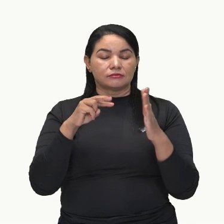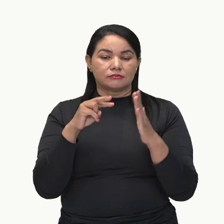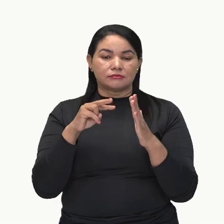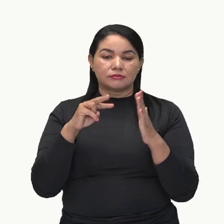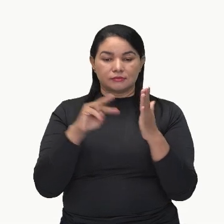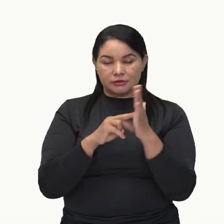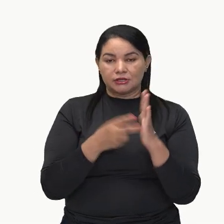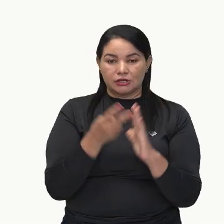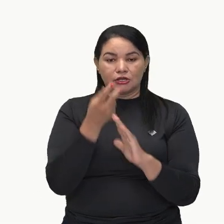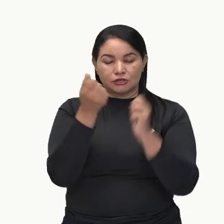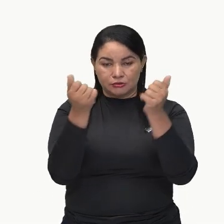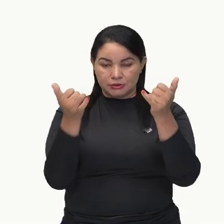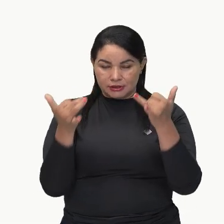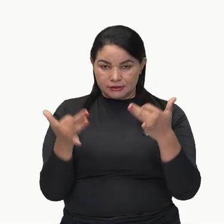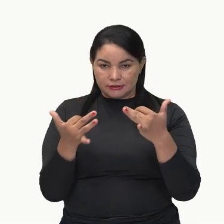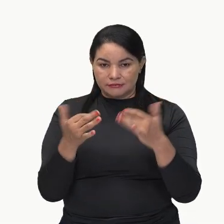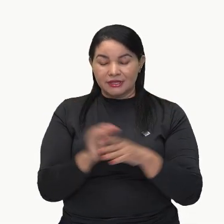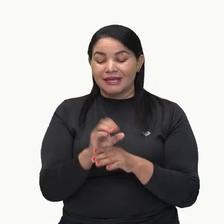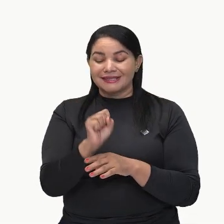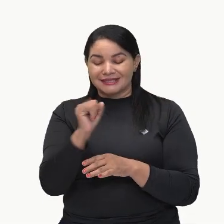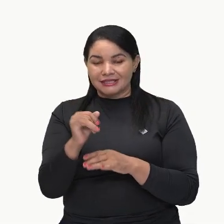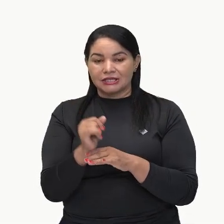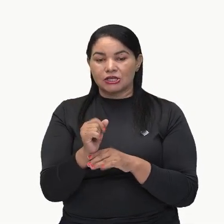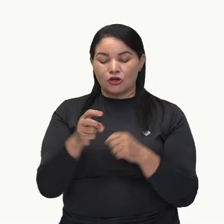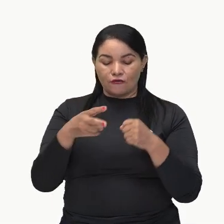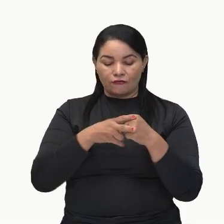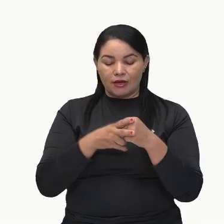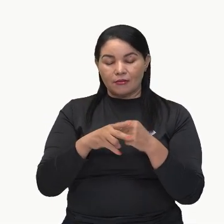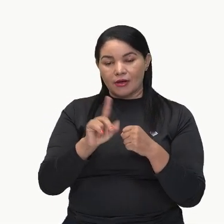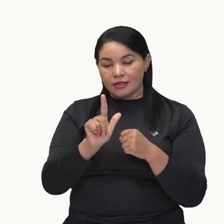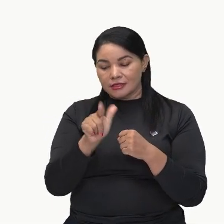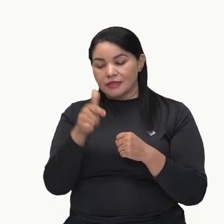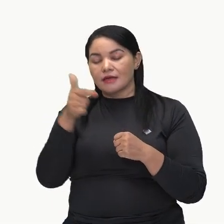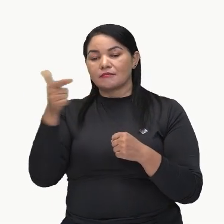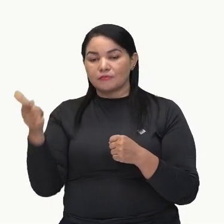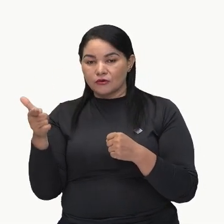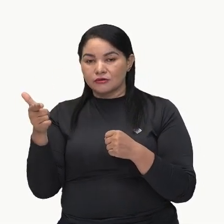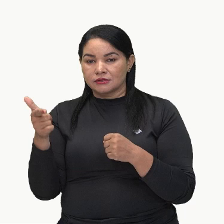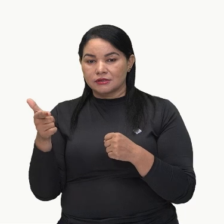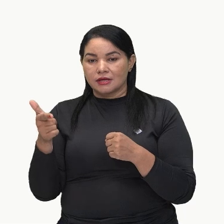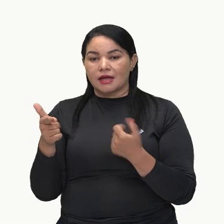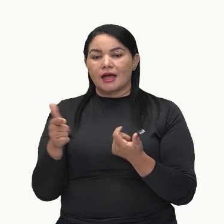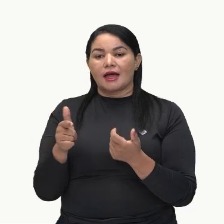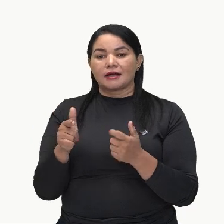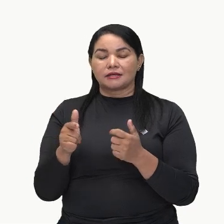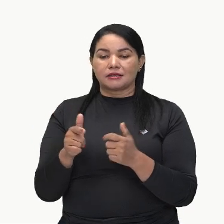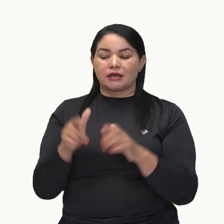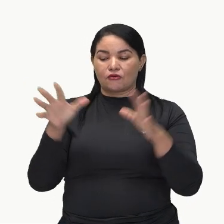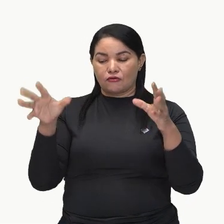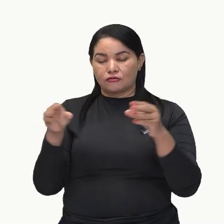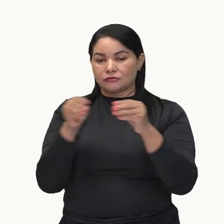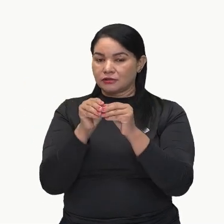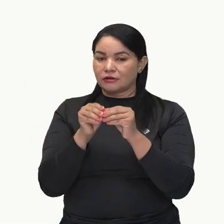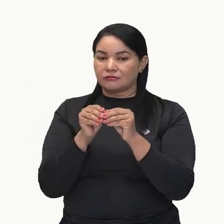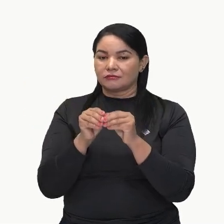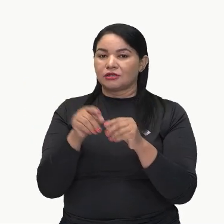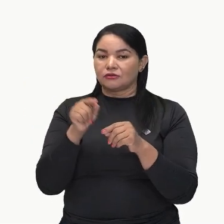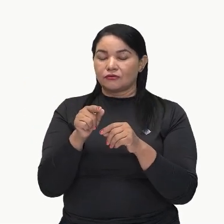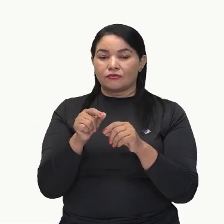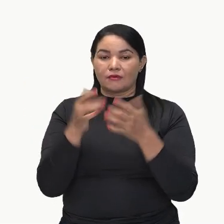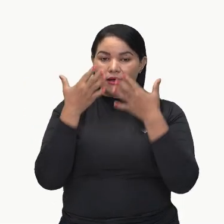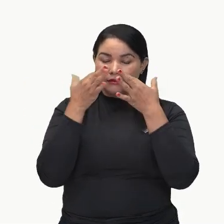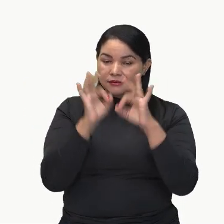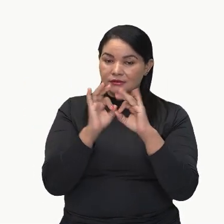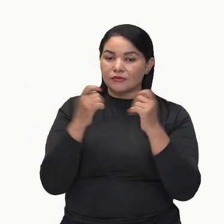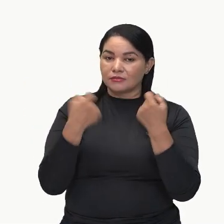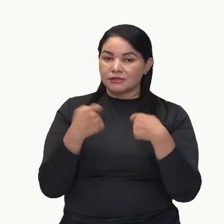colocar depois do verbo, aí ele vira conclusão. Tá? Então, muito cuidado com esse pois. Ah, olhei o pois.